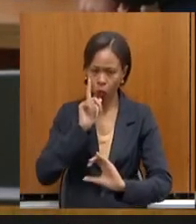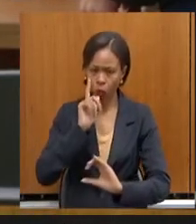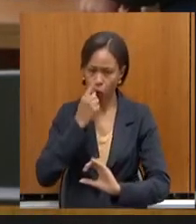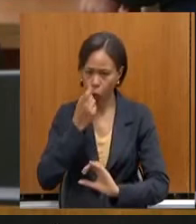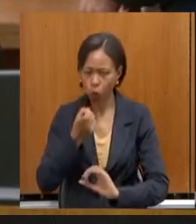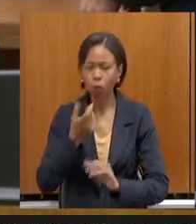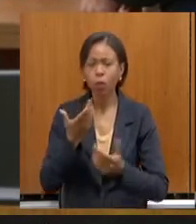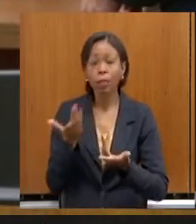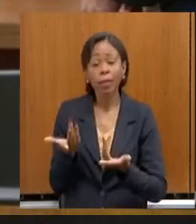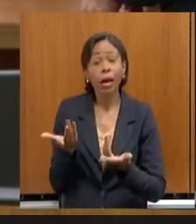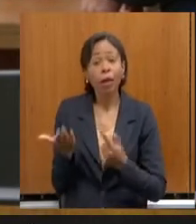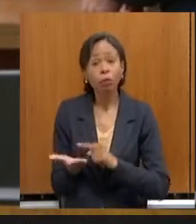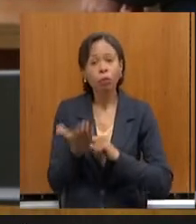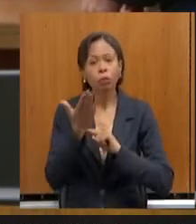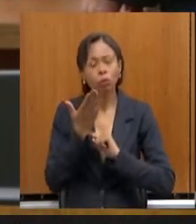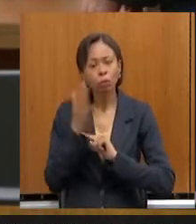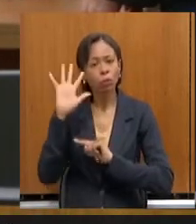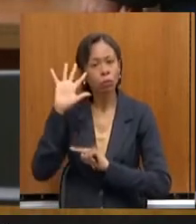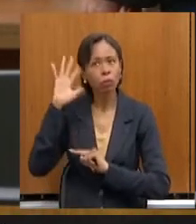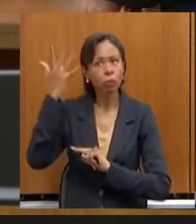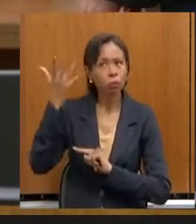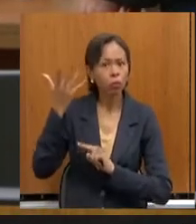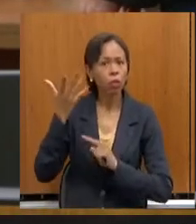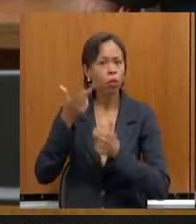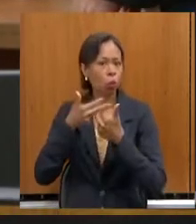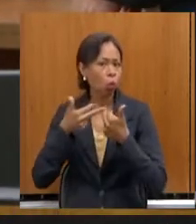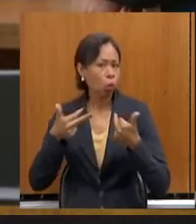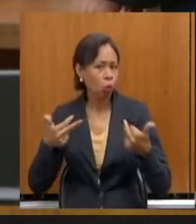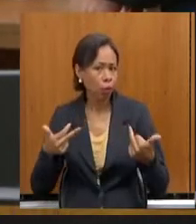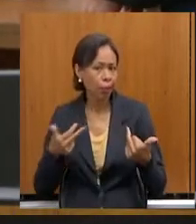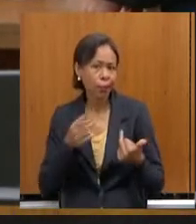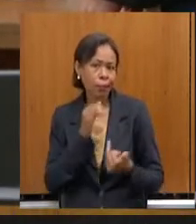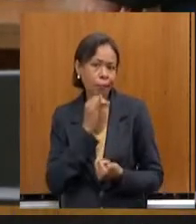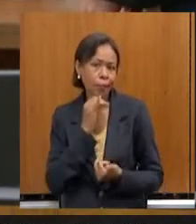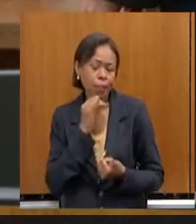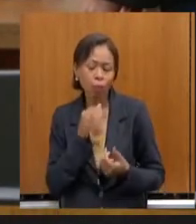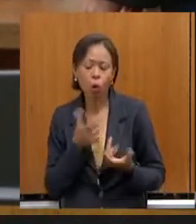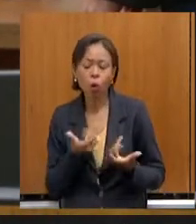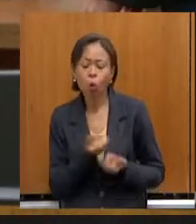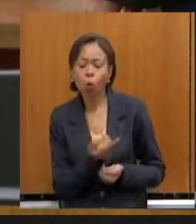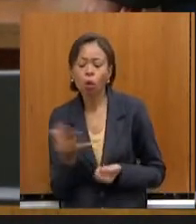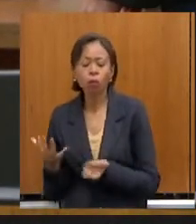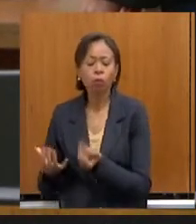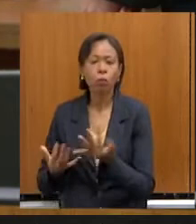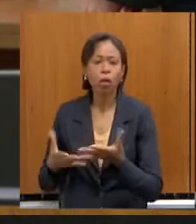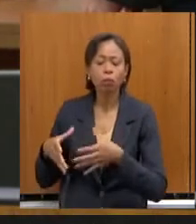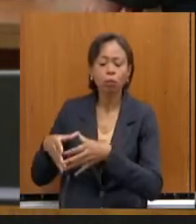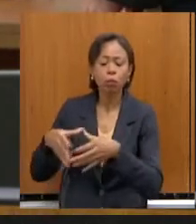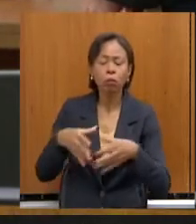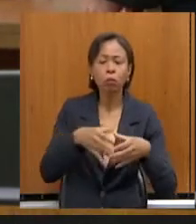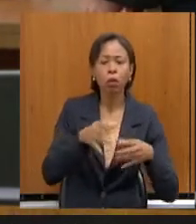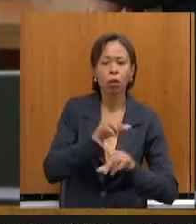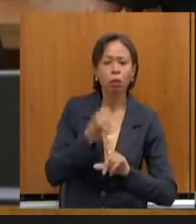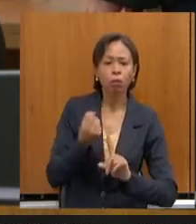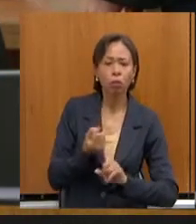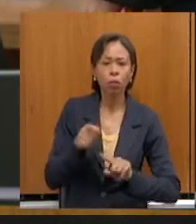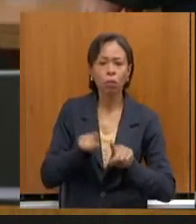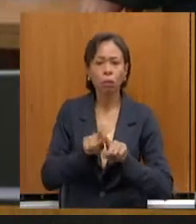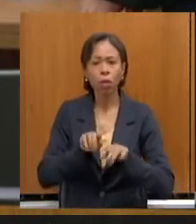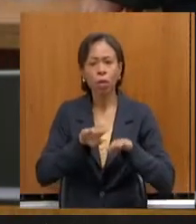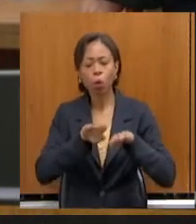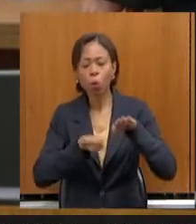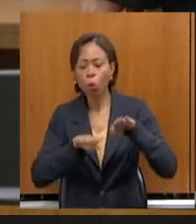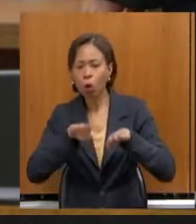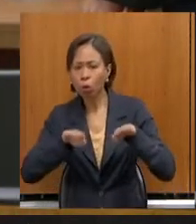dados que subsidiam algumas premissas como recorta populacional equilíbrio econômico e financeiro para a prestação de